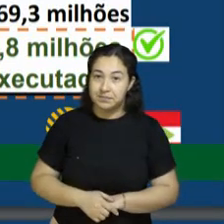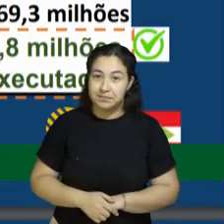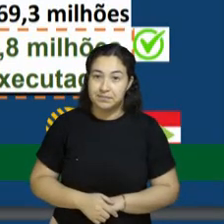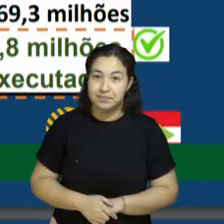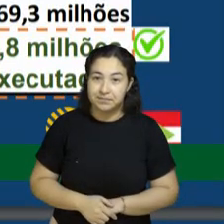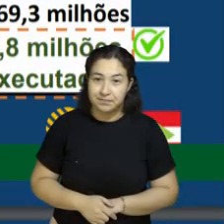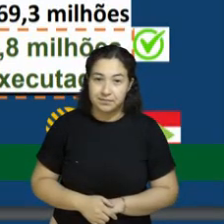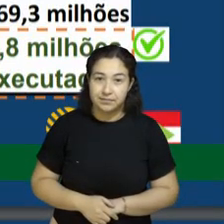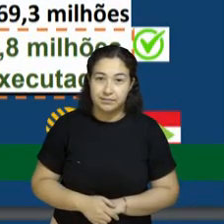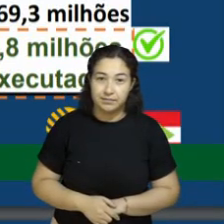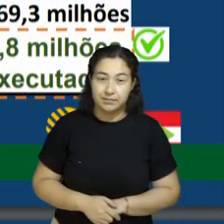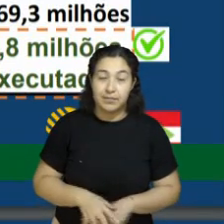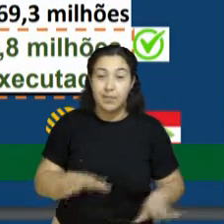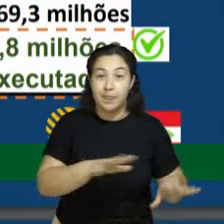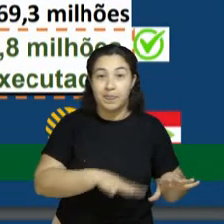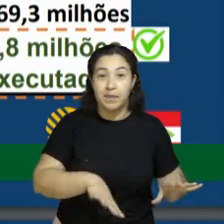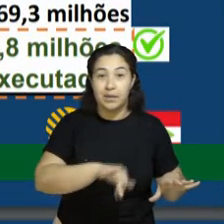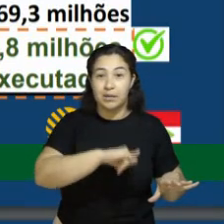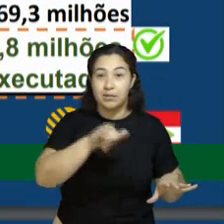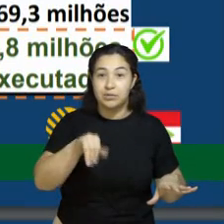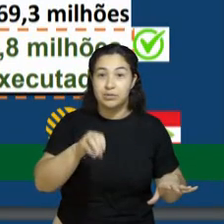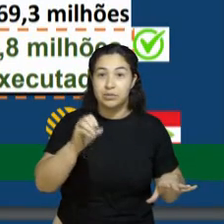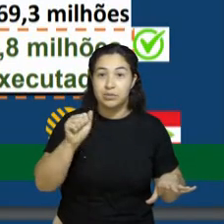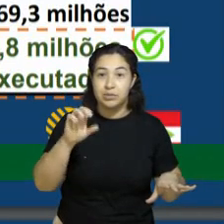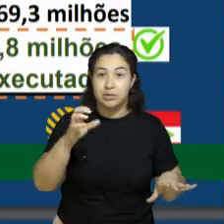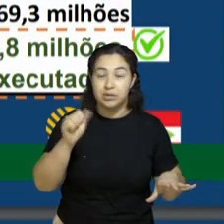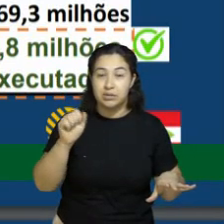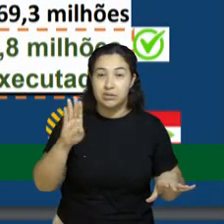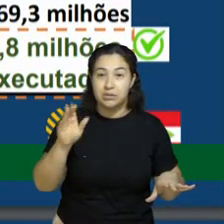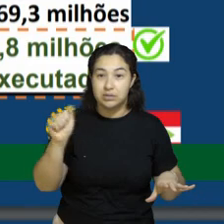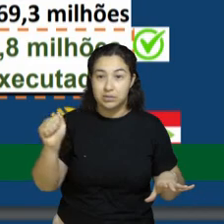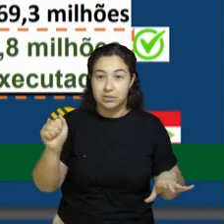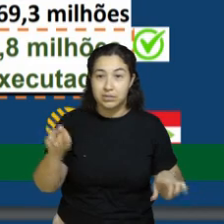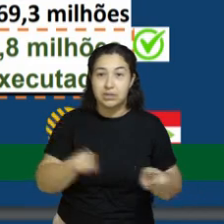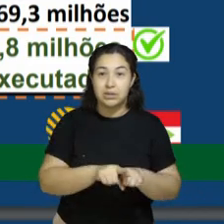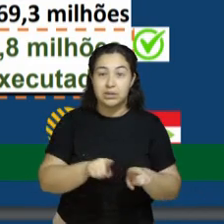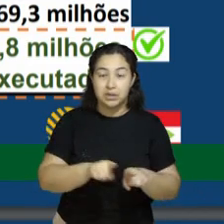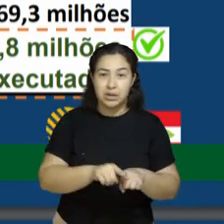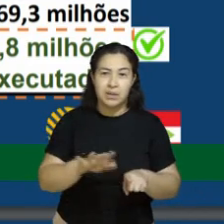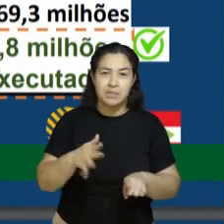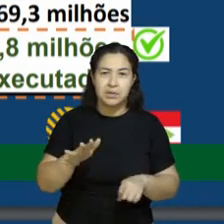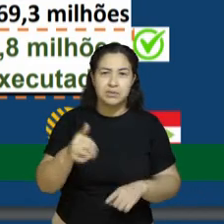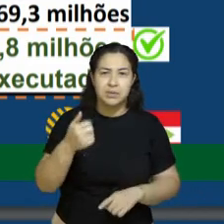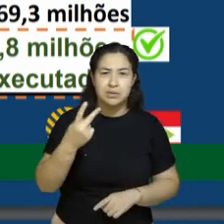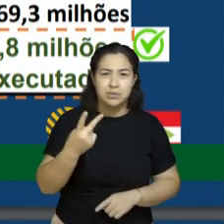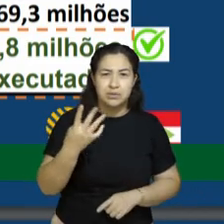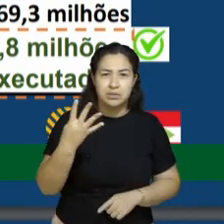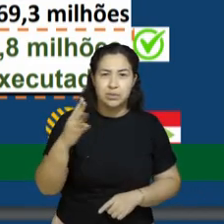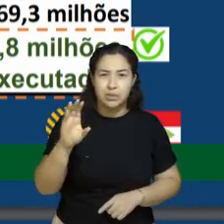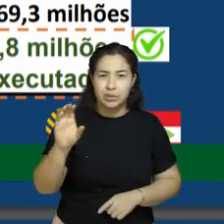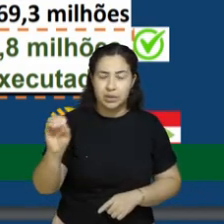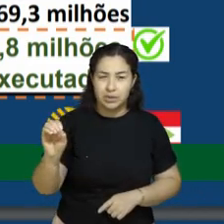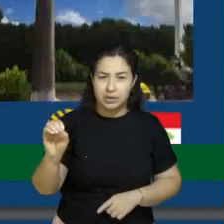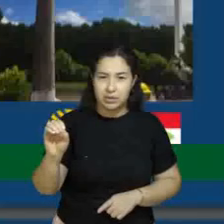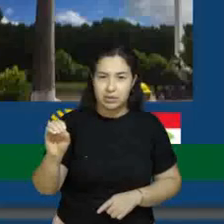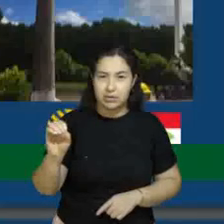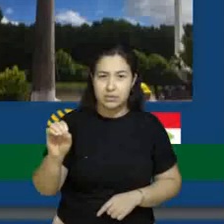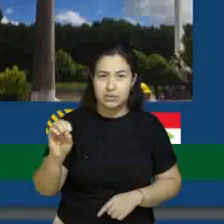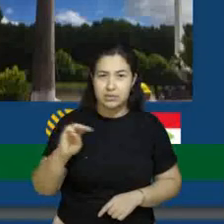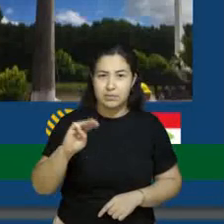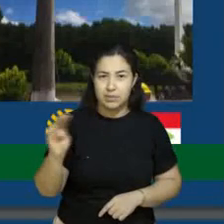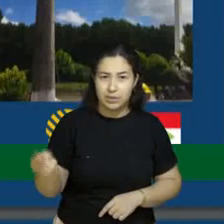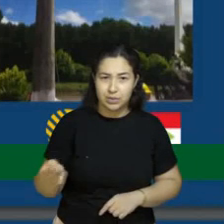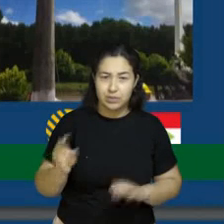Para a região de Joaçaba, né, nós temos aí um investimento da ordem de 240 milhões, já executamos em torno de 90